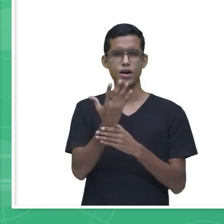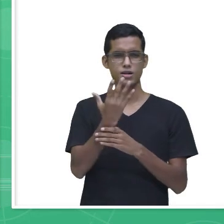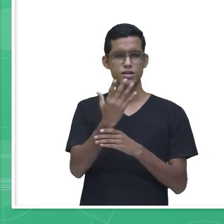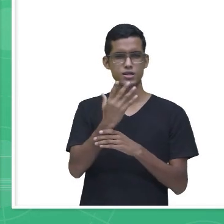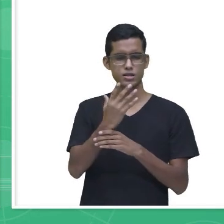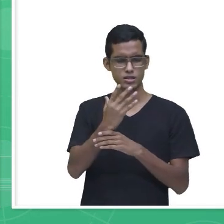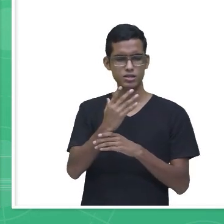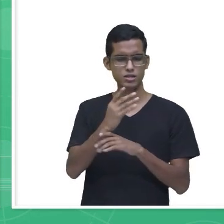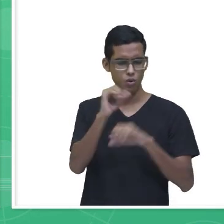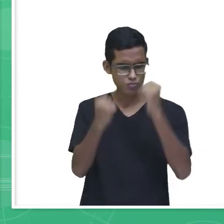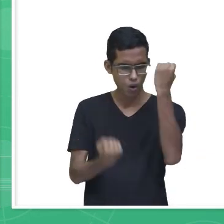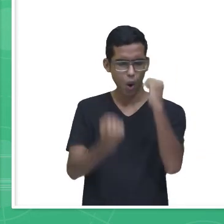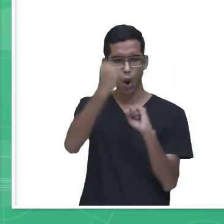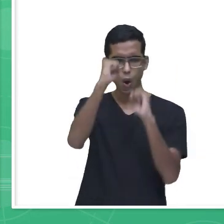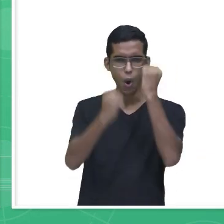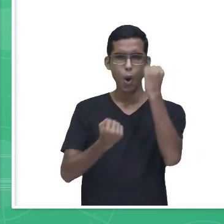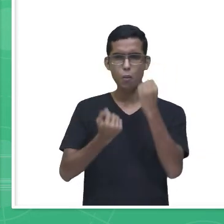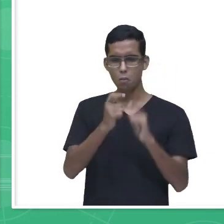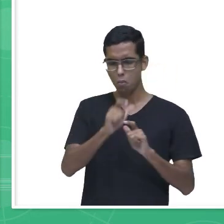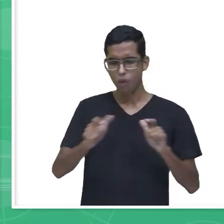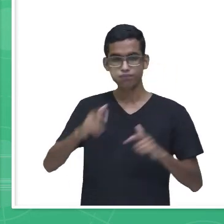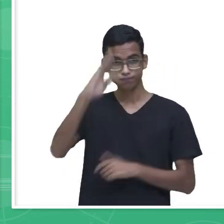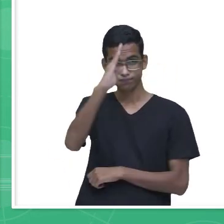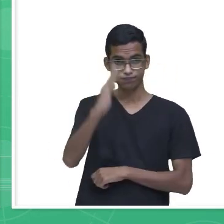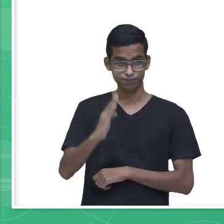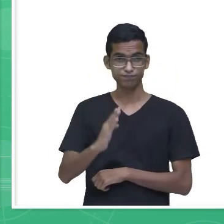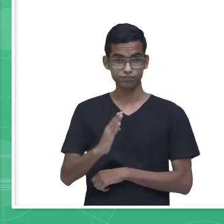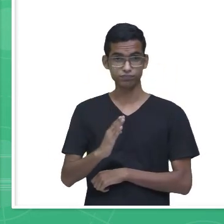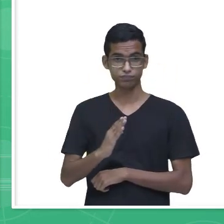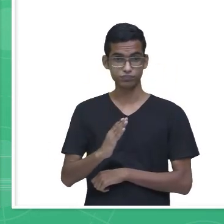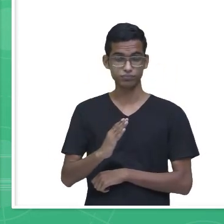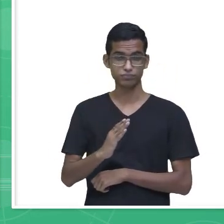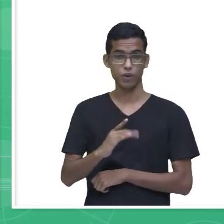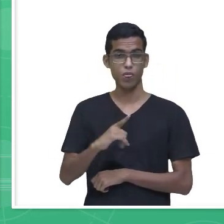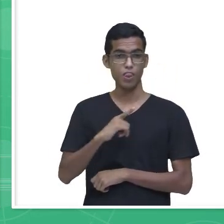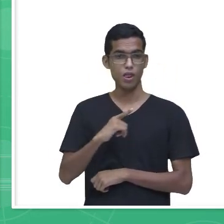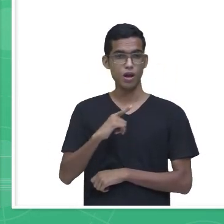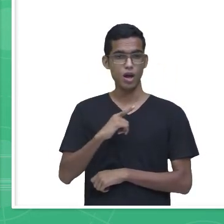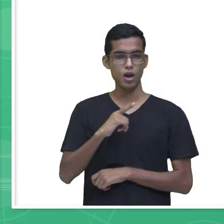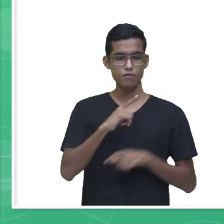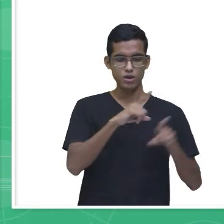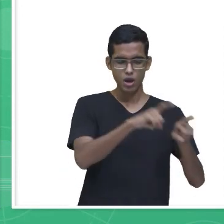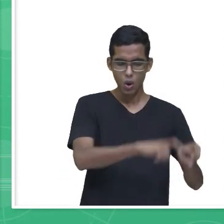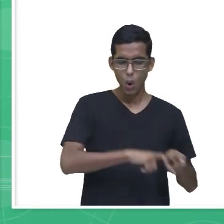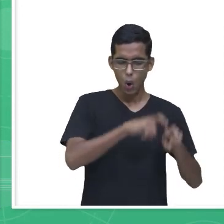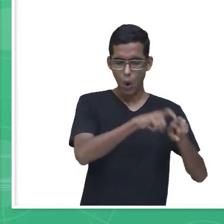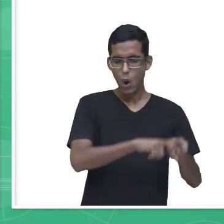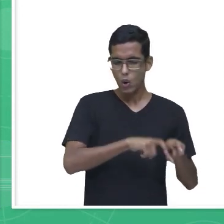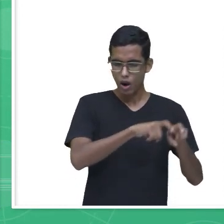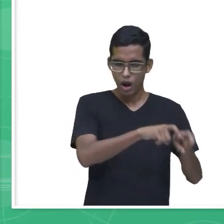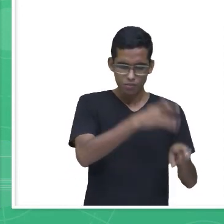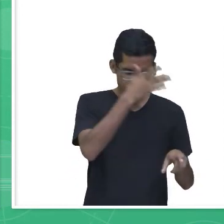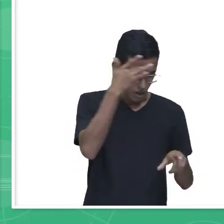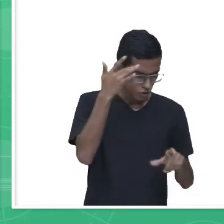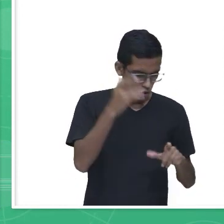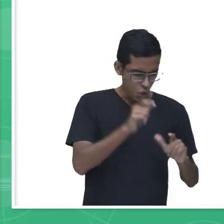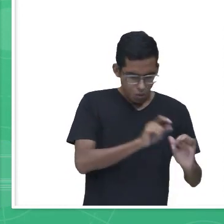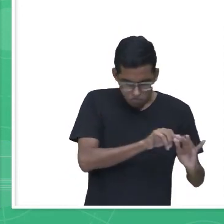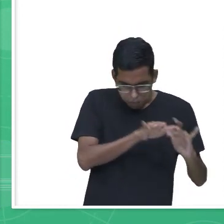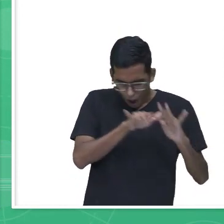vez maiores no Brasil. Então, houve uma ida do campo para a cidade, porque o campo passou a ser cada vez